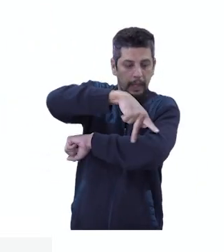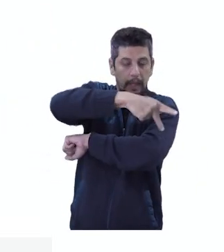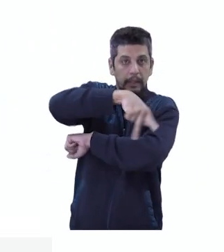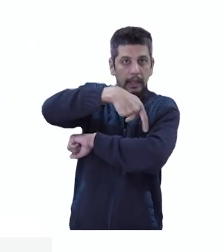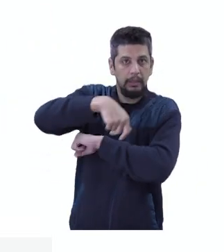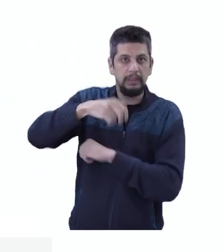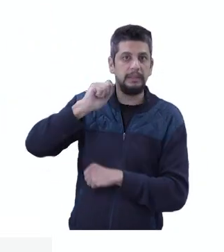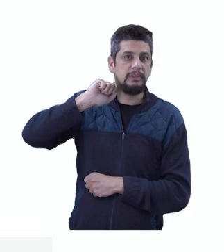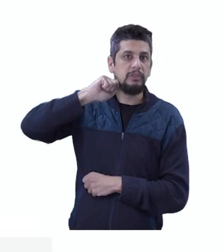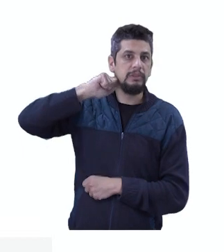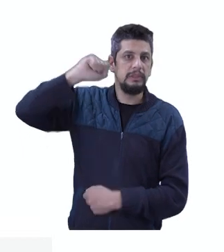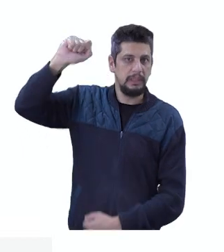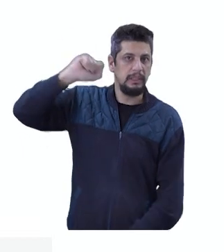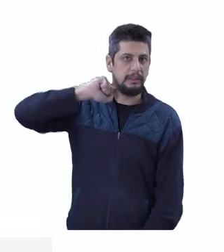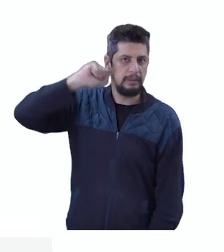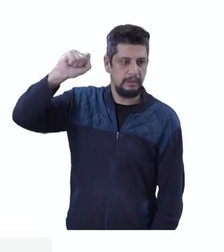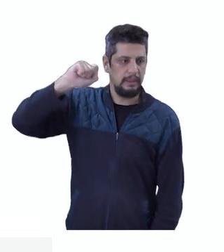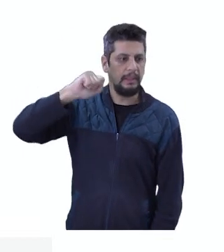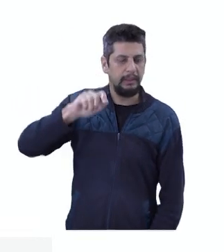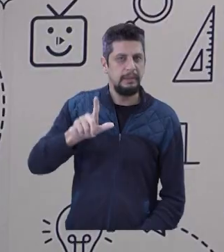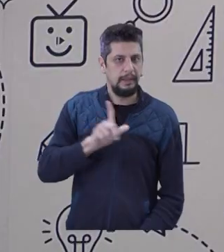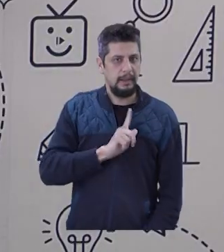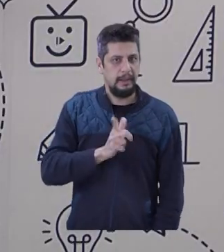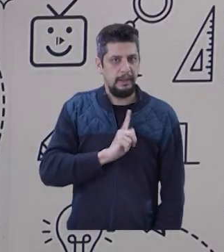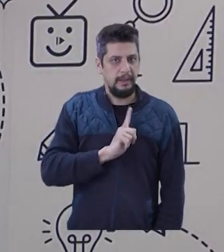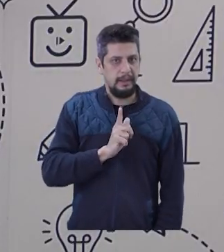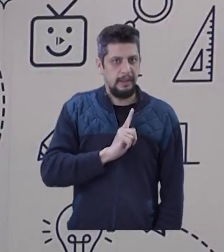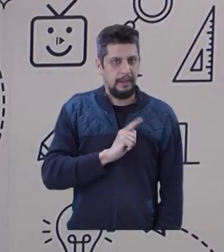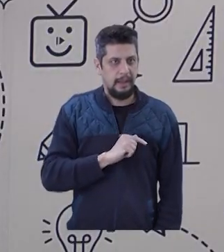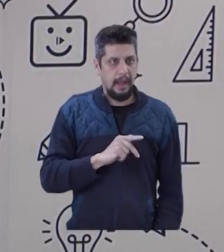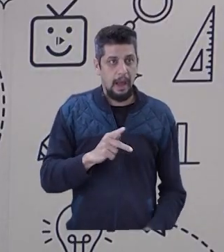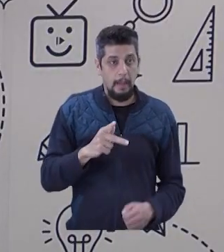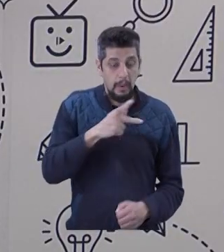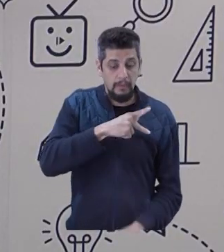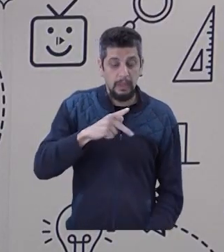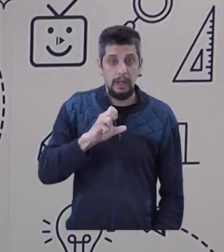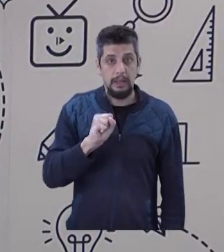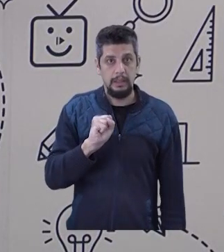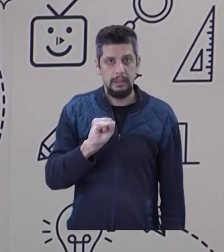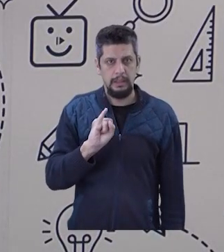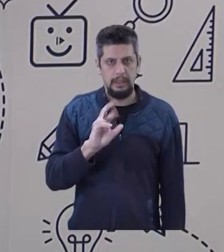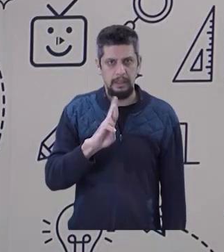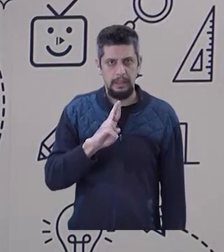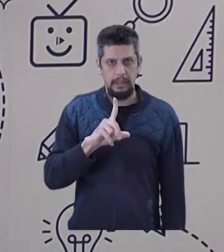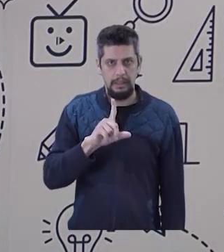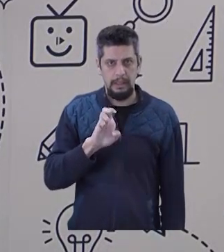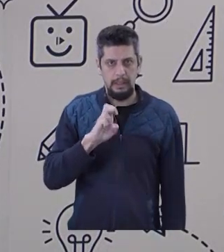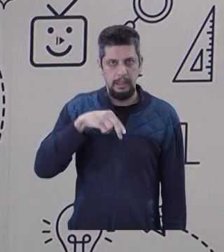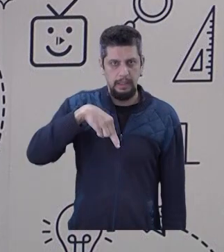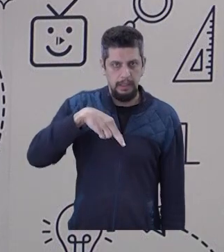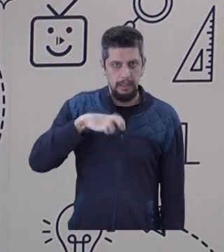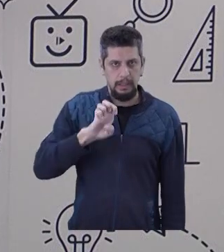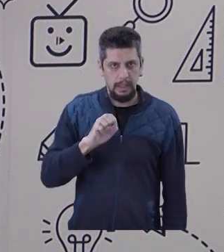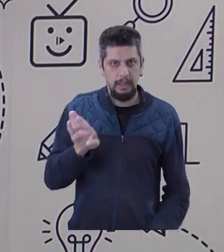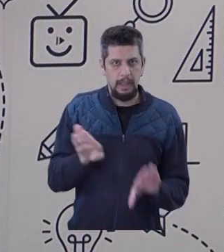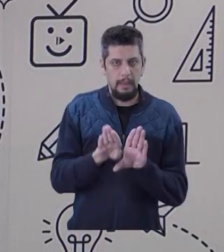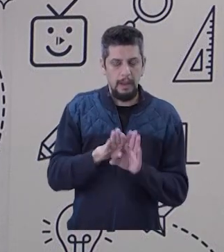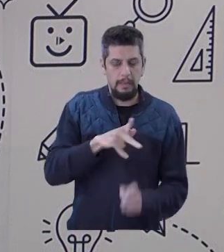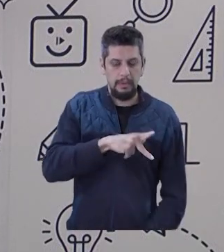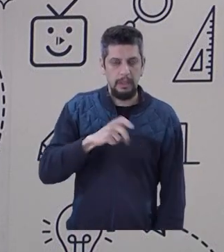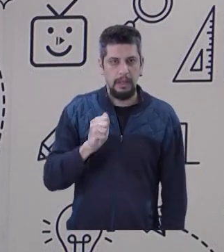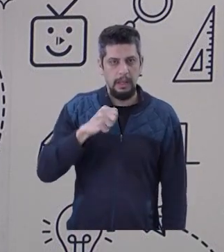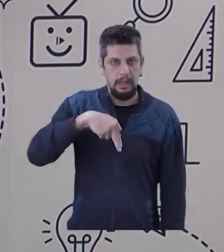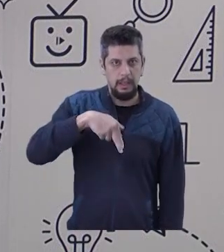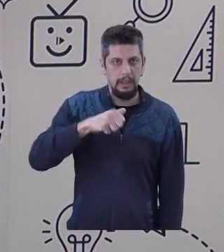também. Né? Ah, é o relógio que as professoras fizeram, né? Relógio que a professora Sirlene e a professora Ana Paula fizeram, né? Pediram para as